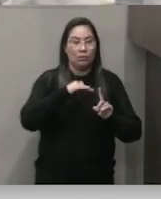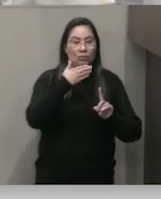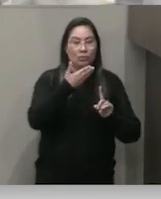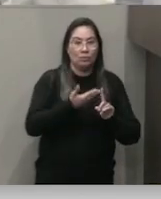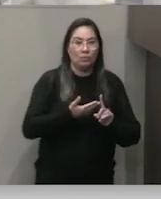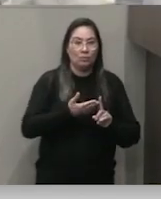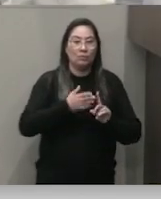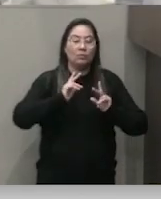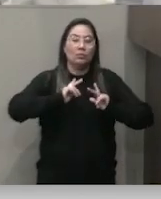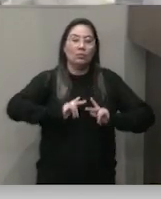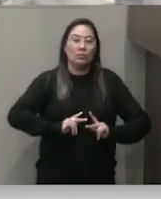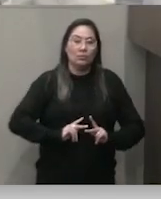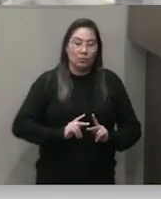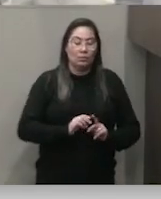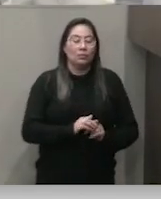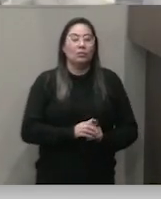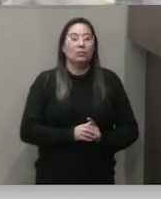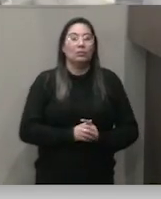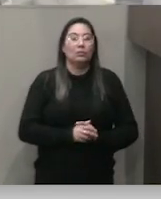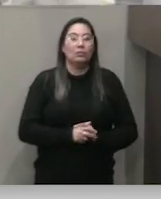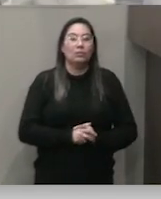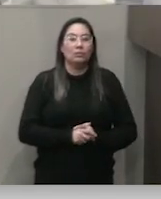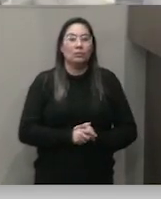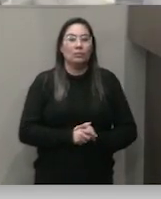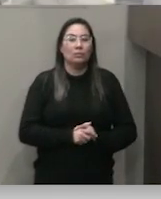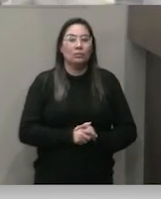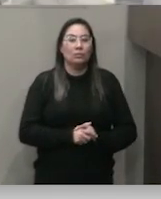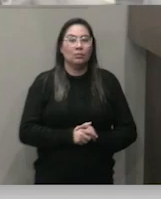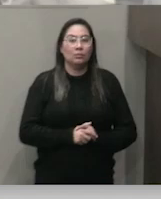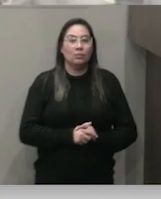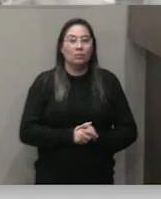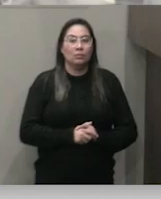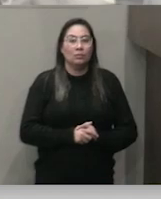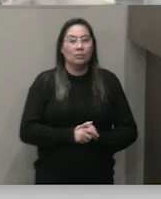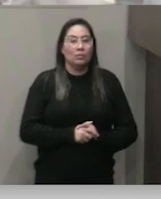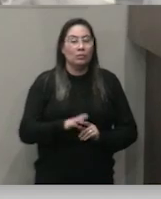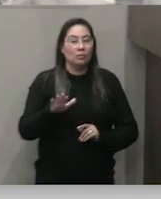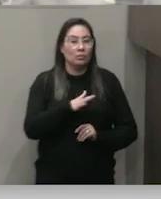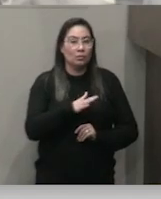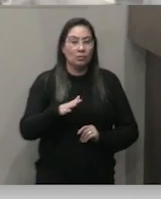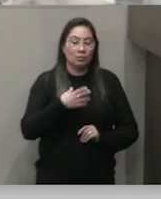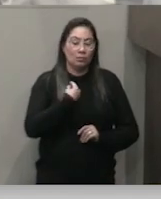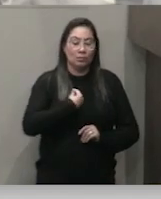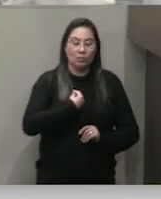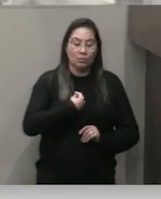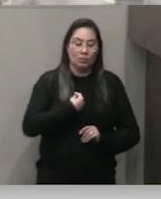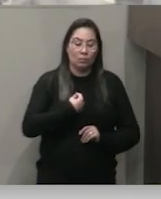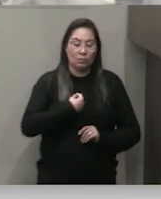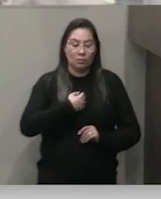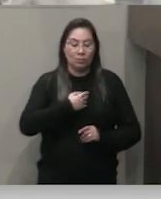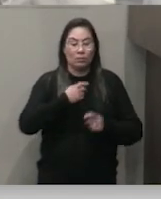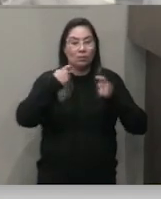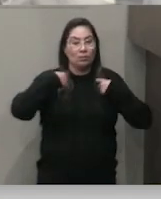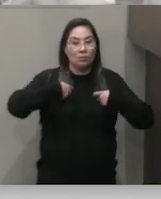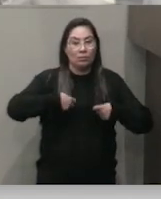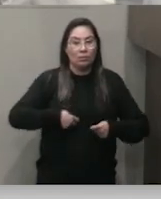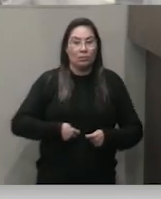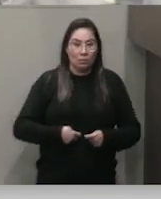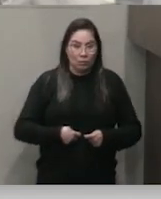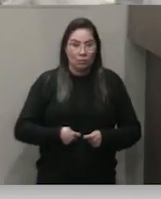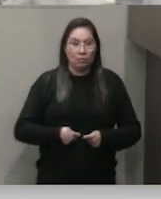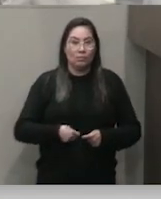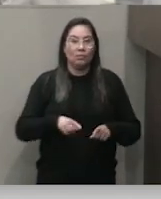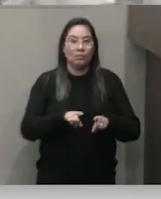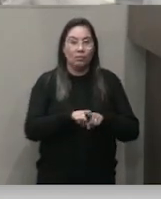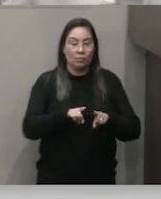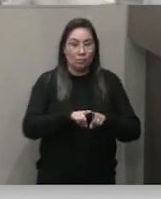a essas pessoas que, mesmo sem estarem vestidos com a farda, são heróis